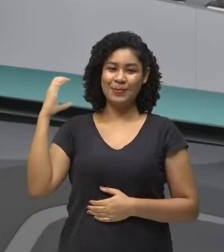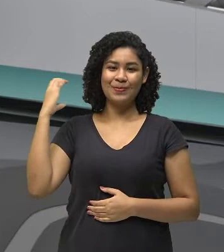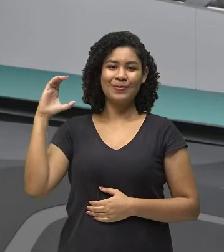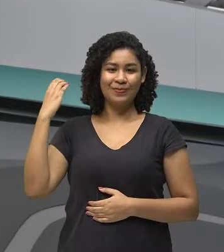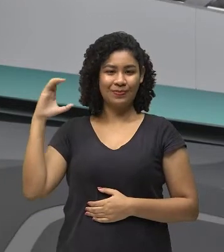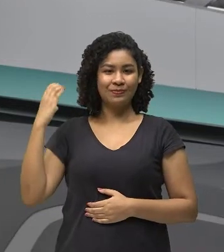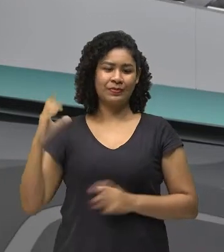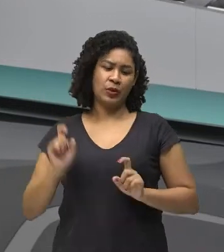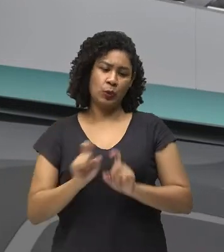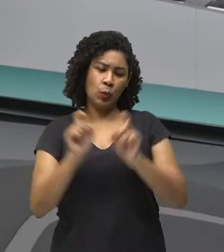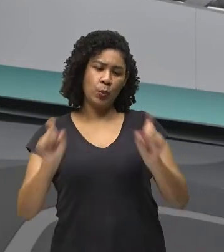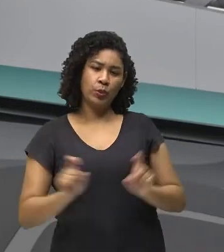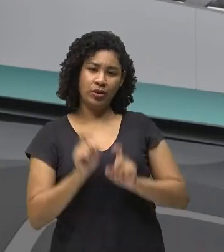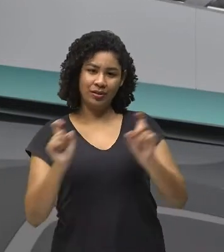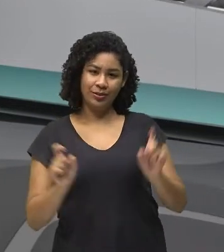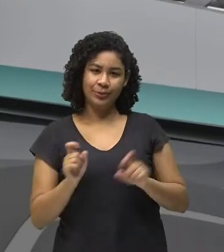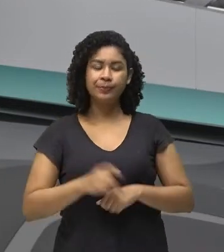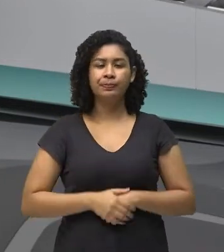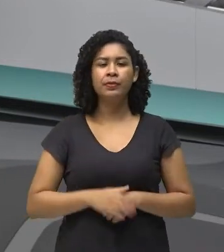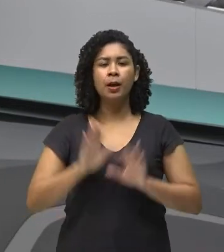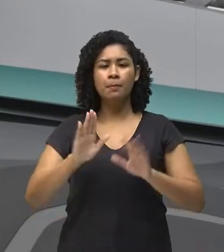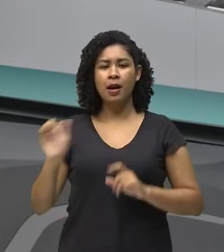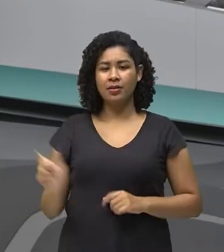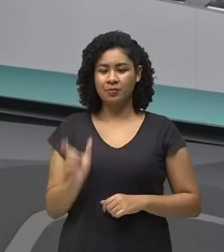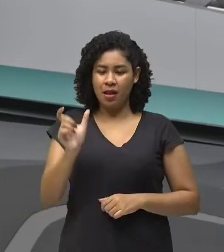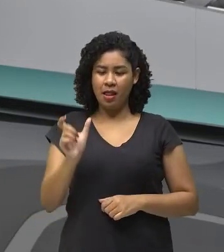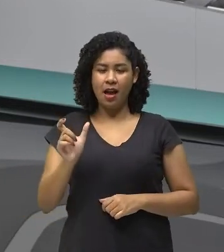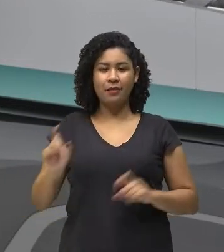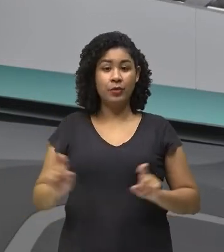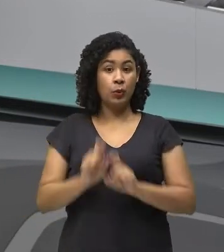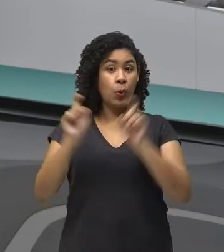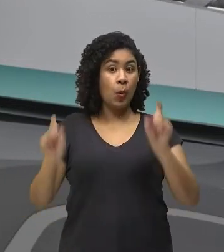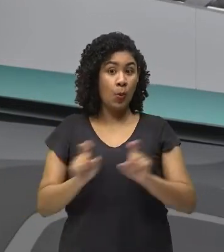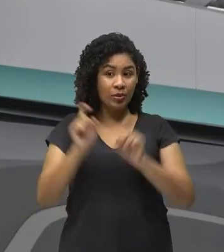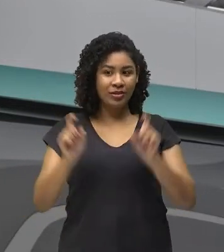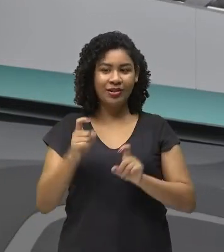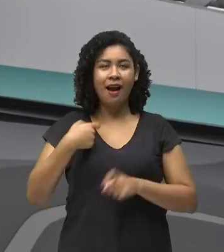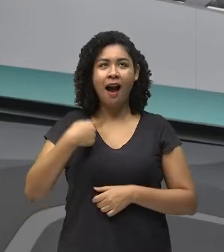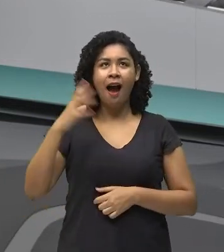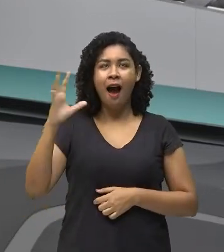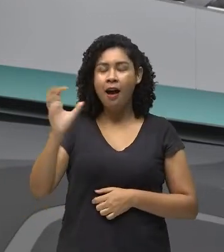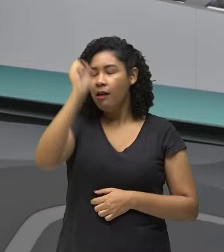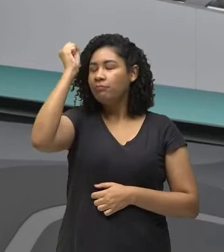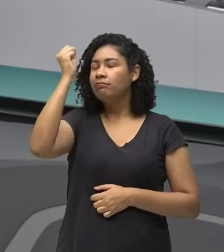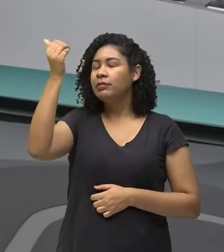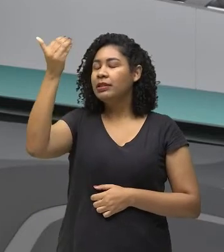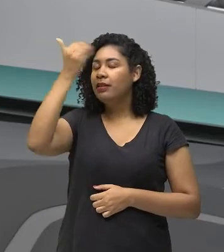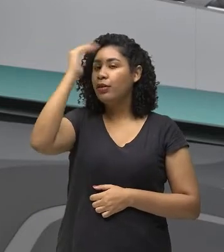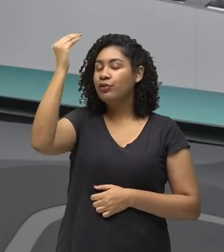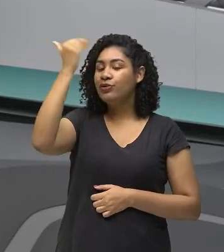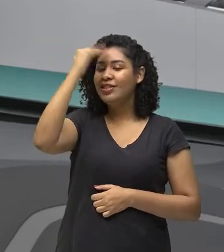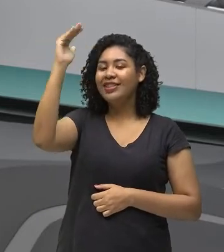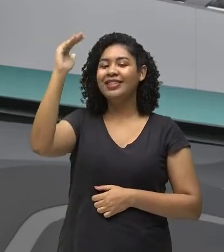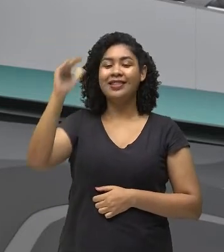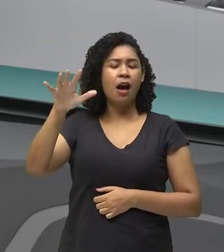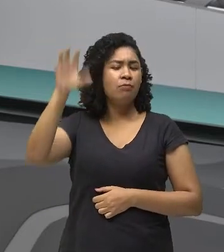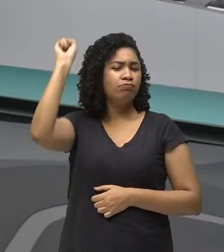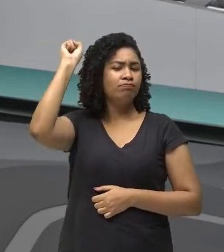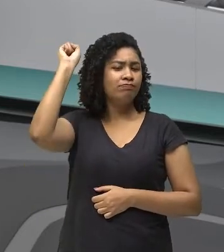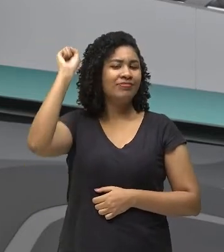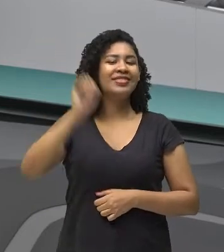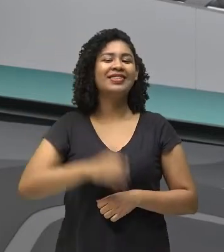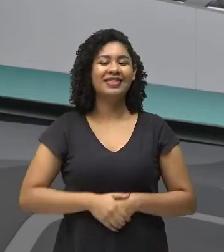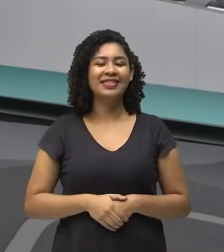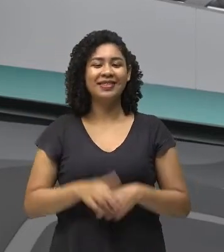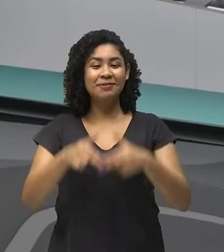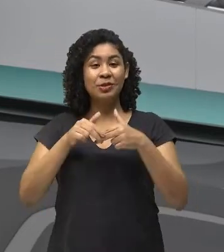dos computadores. Mas só por essa palavra computer você já pegaria a charada, não é? Ah, esse aqui está falando sobre